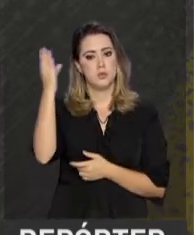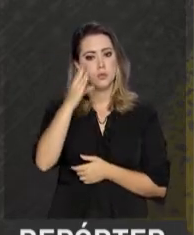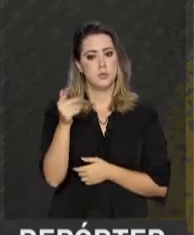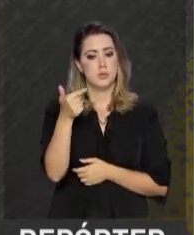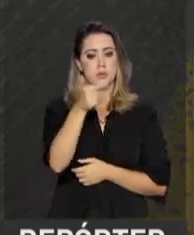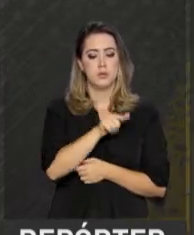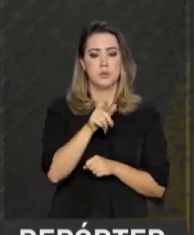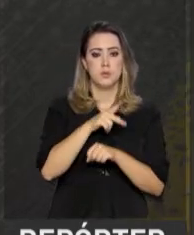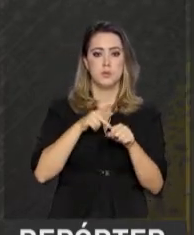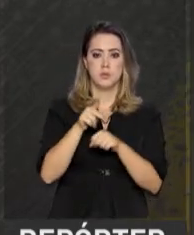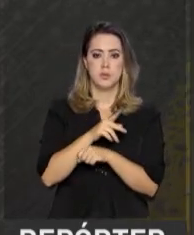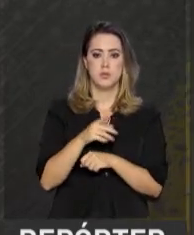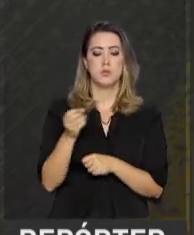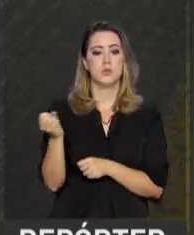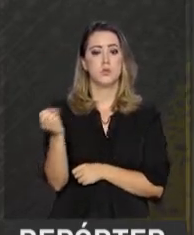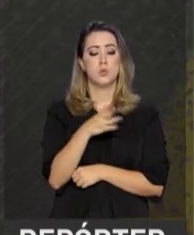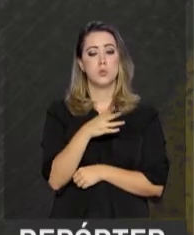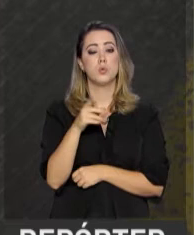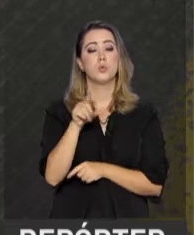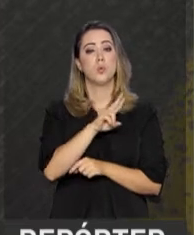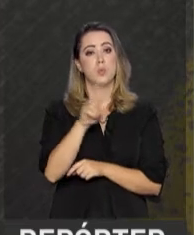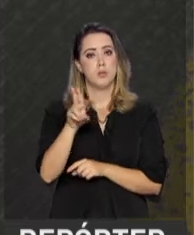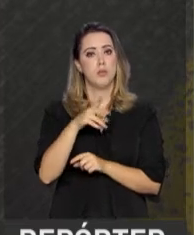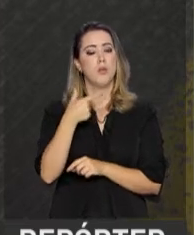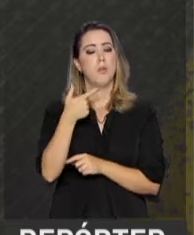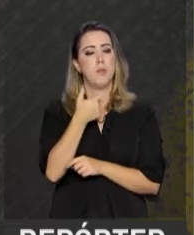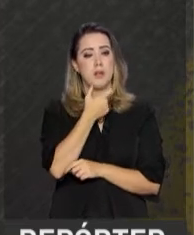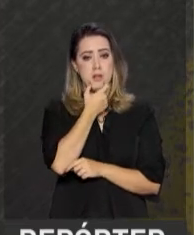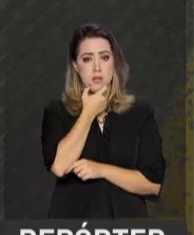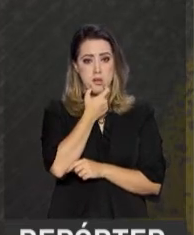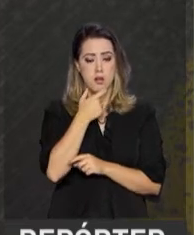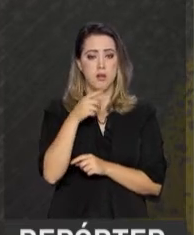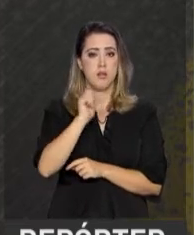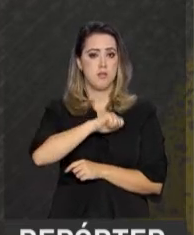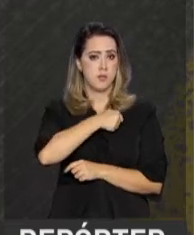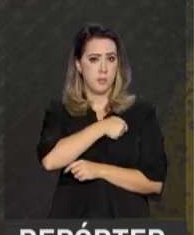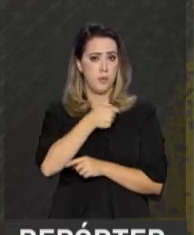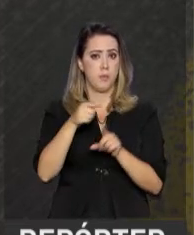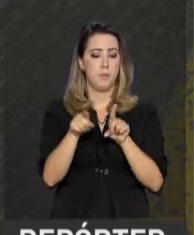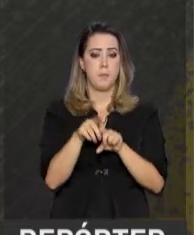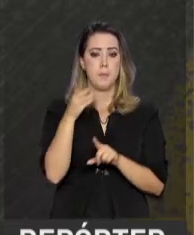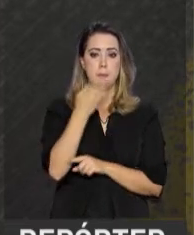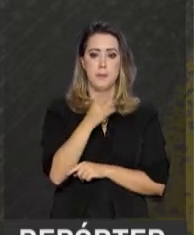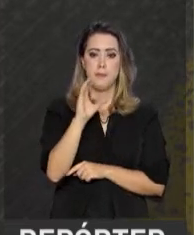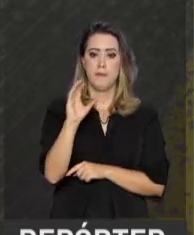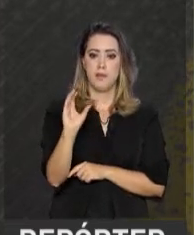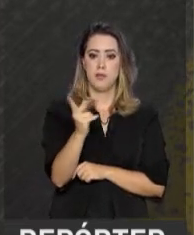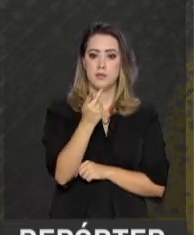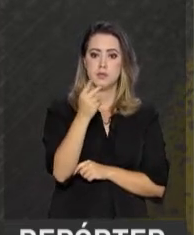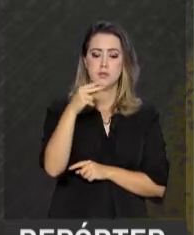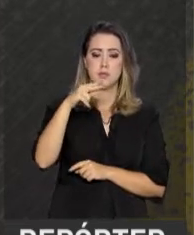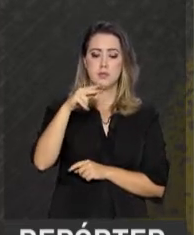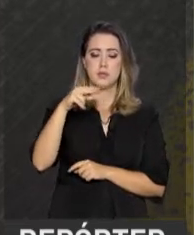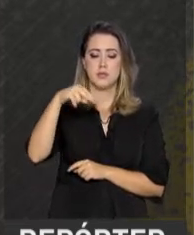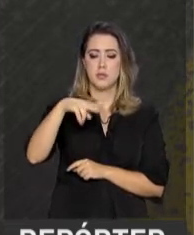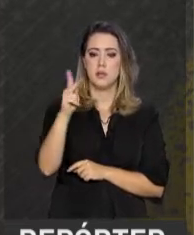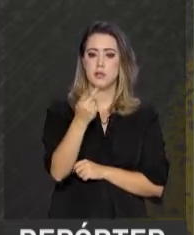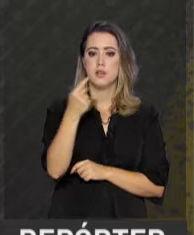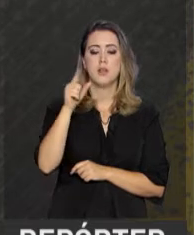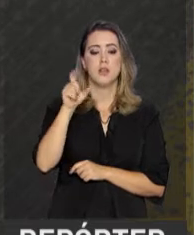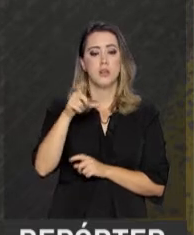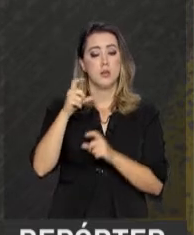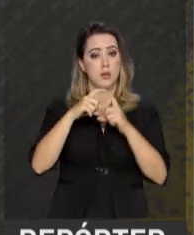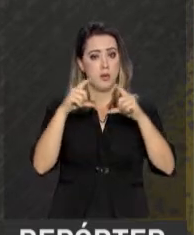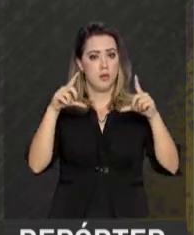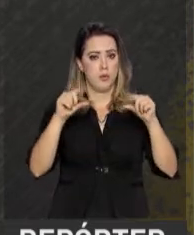no exterior. O nome do documento também estará estampado em inglês e espanhol. A CNH será um cartão inteligente